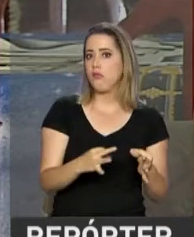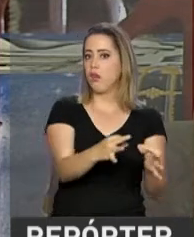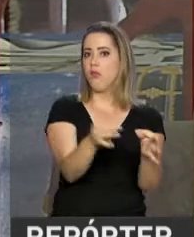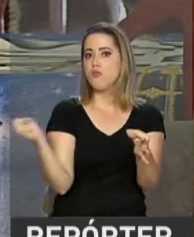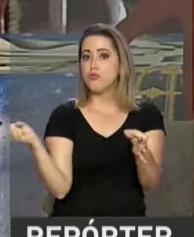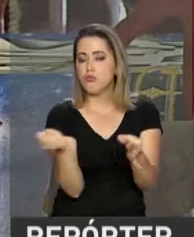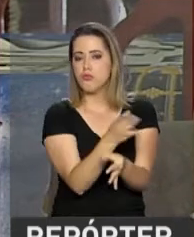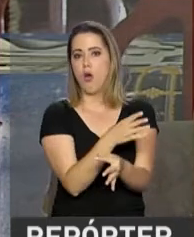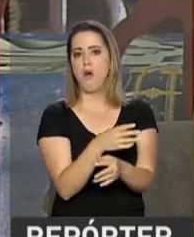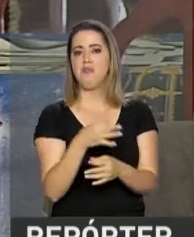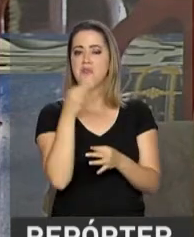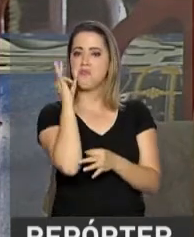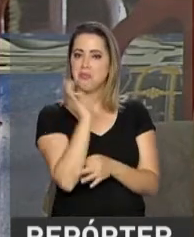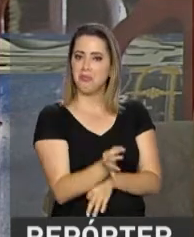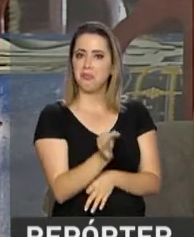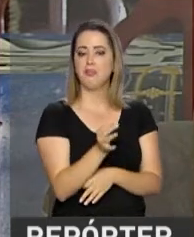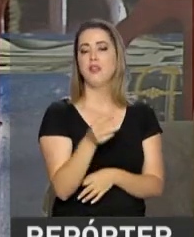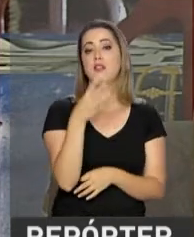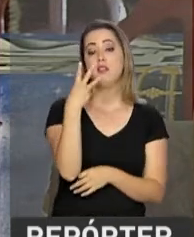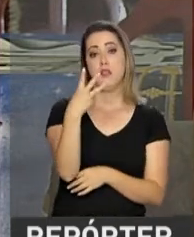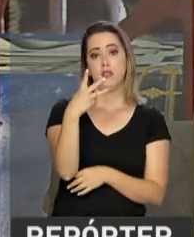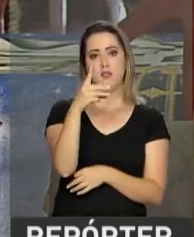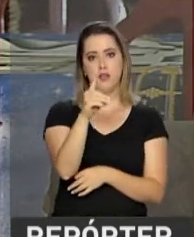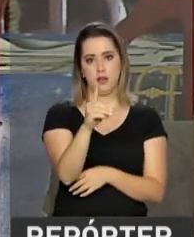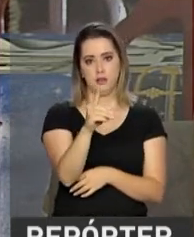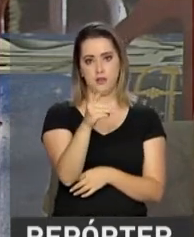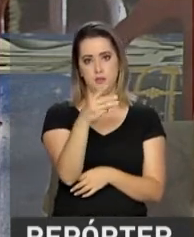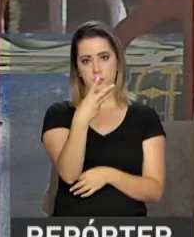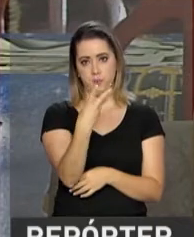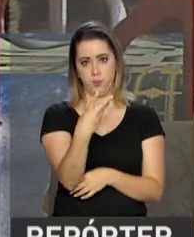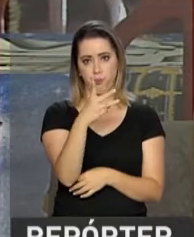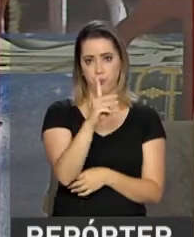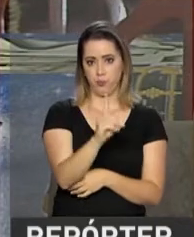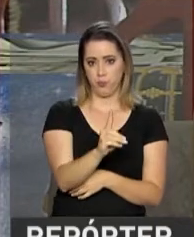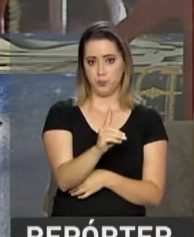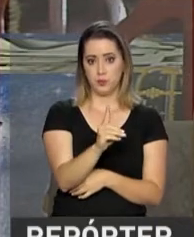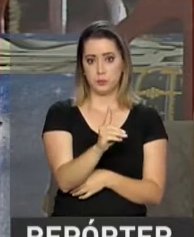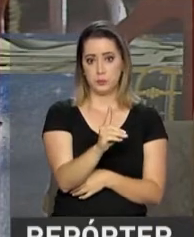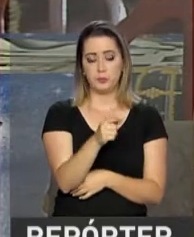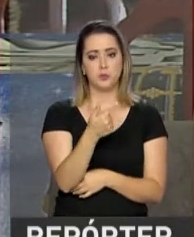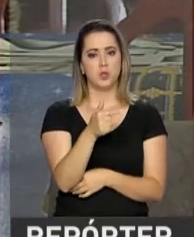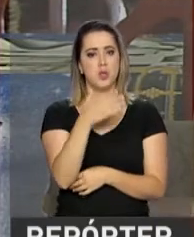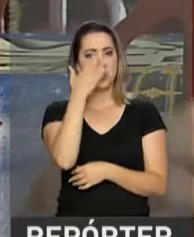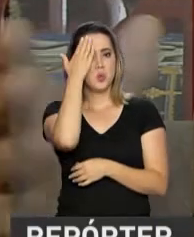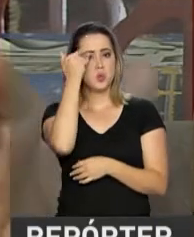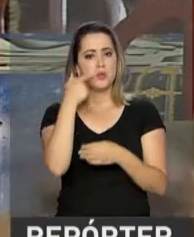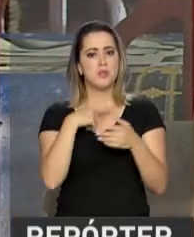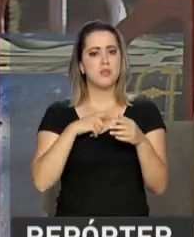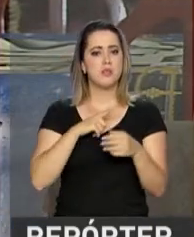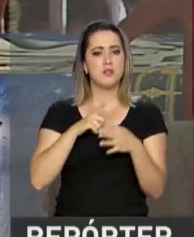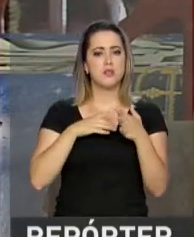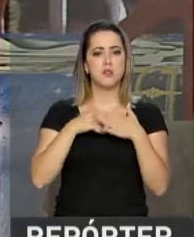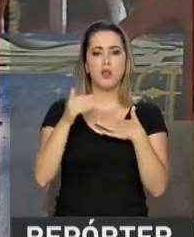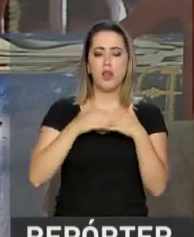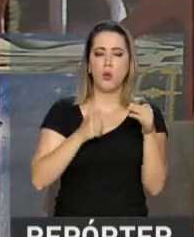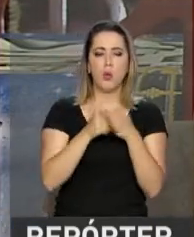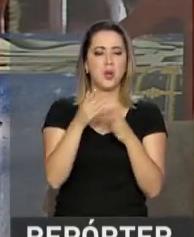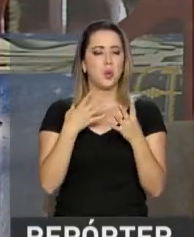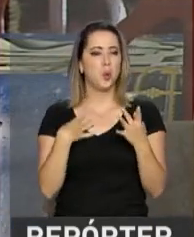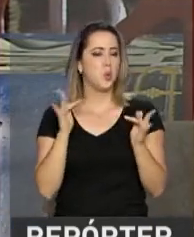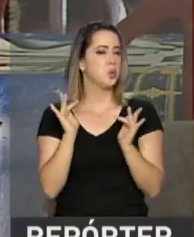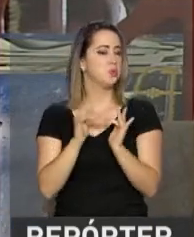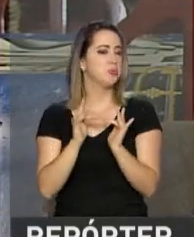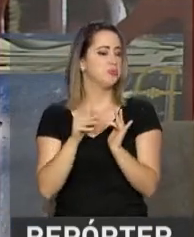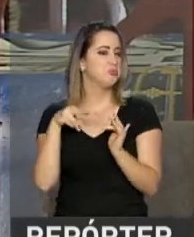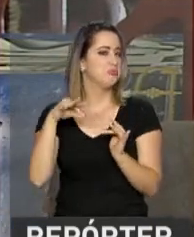de ponta e em 3d não sei se é alguma coisa ou qualquer coisa ligada com a